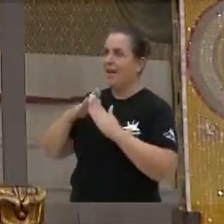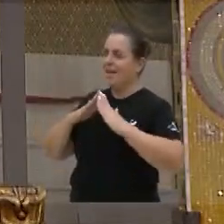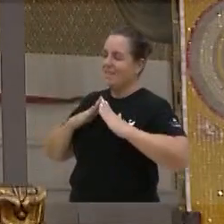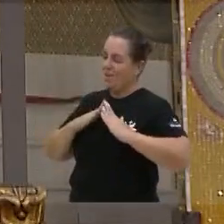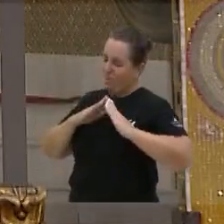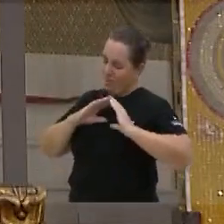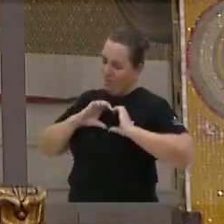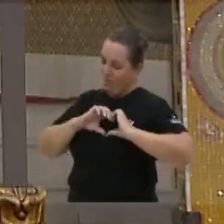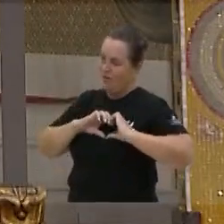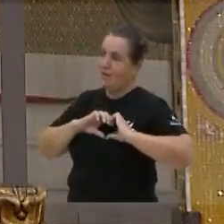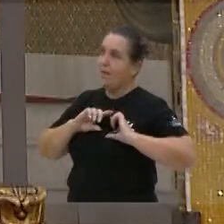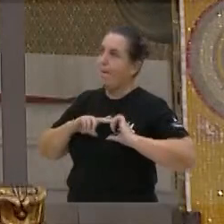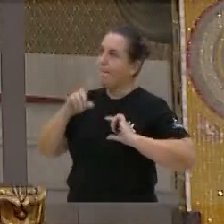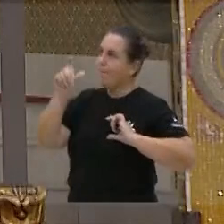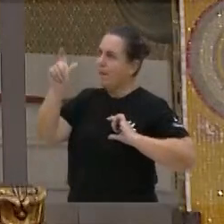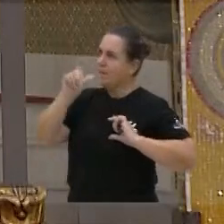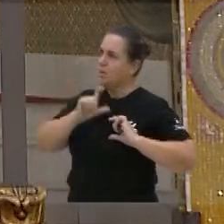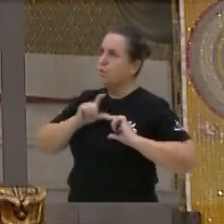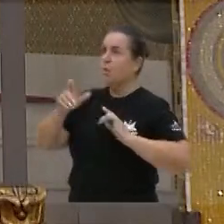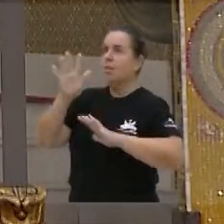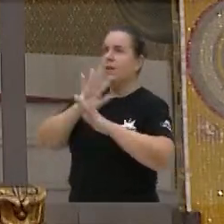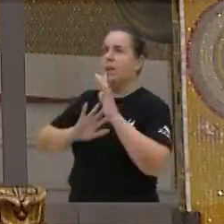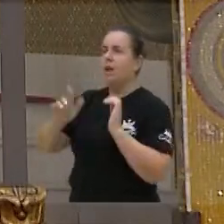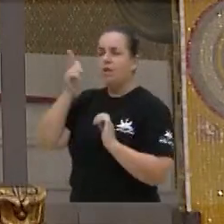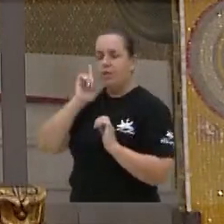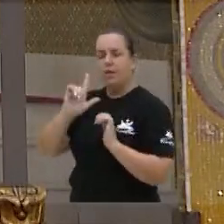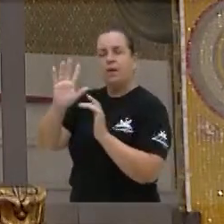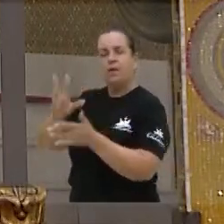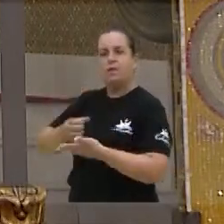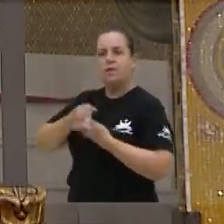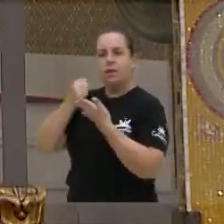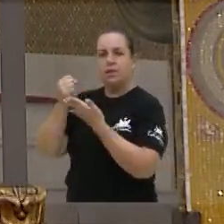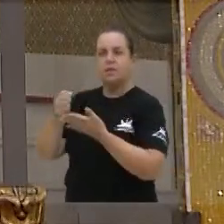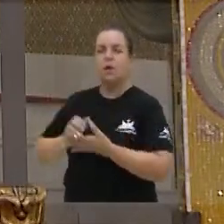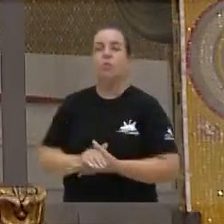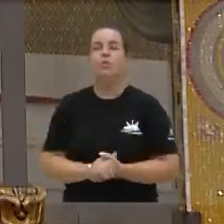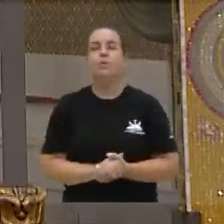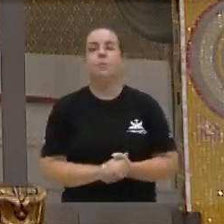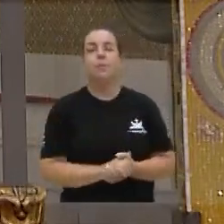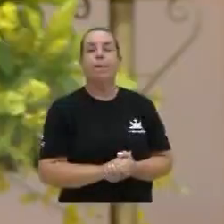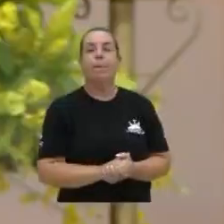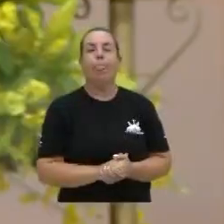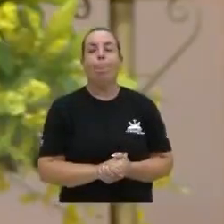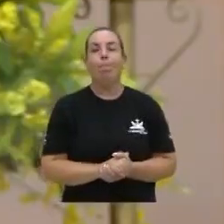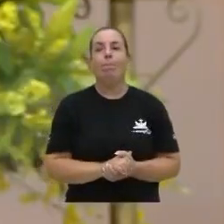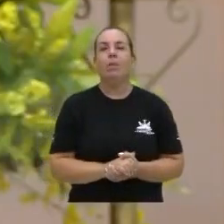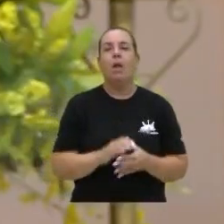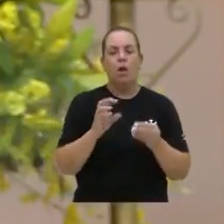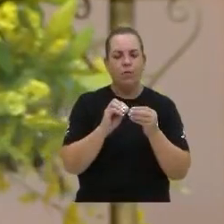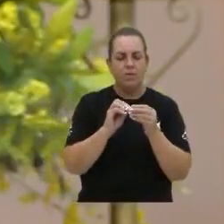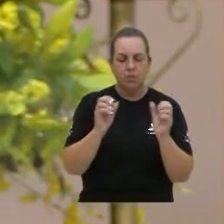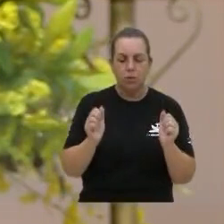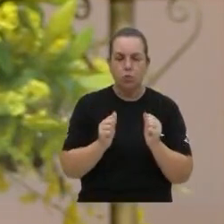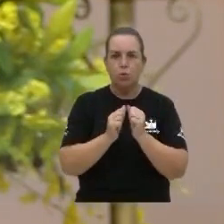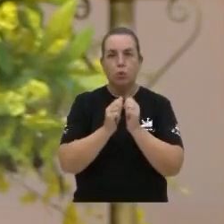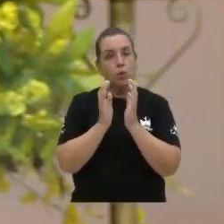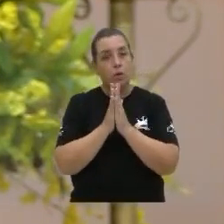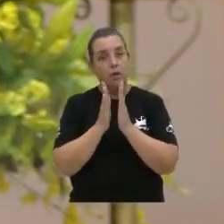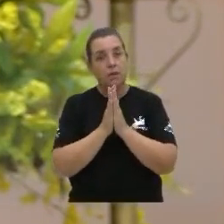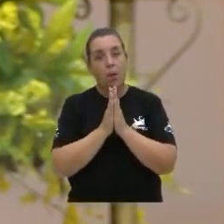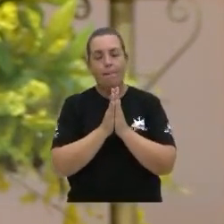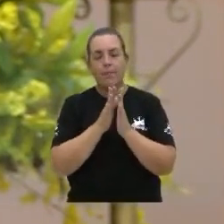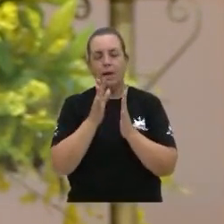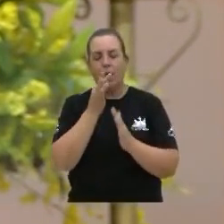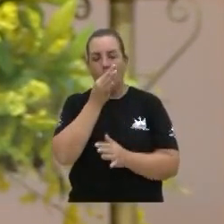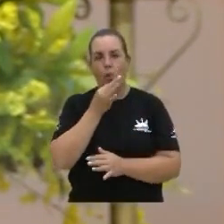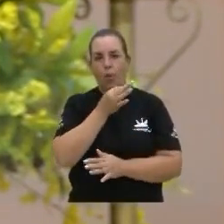que entreis em minha morada, mas dizei uma palavra e serei salva. Façamos juntos a oração para